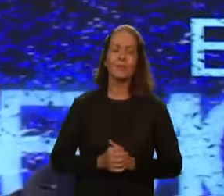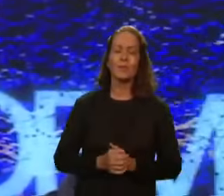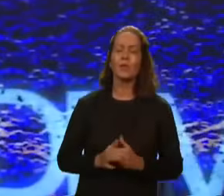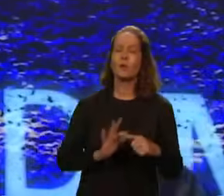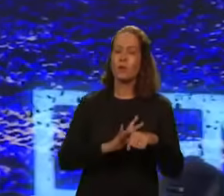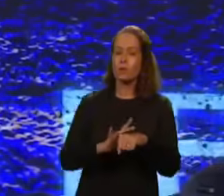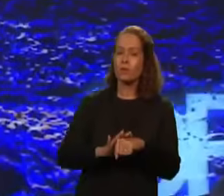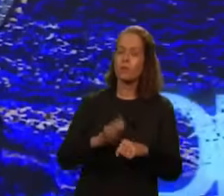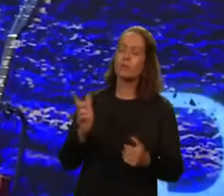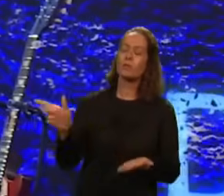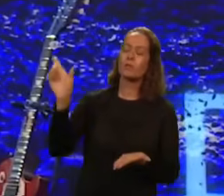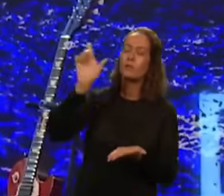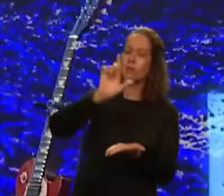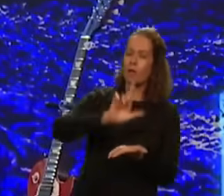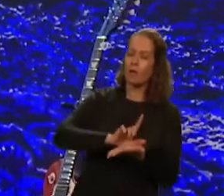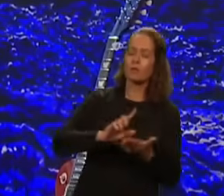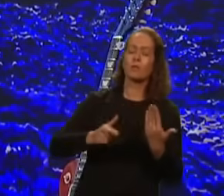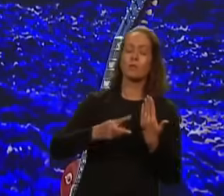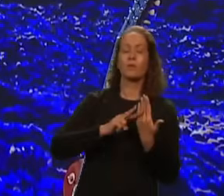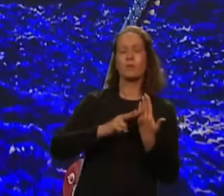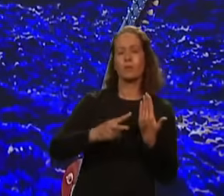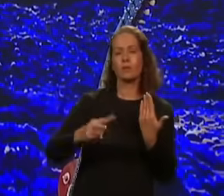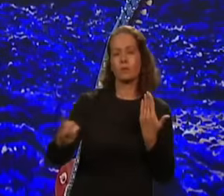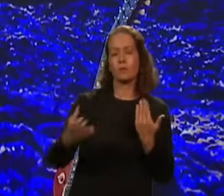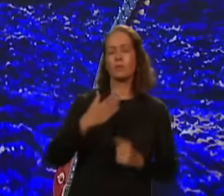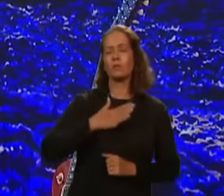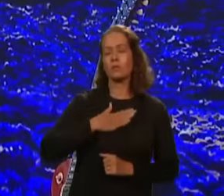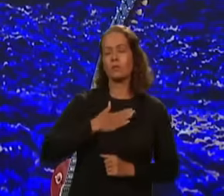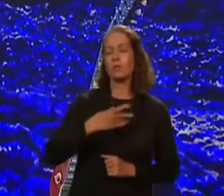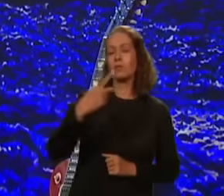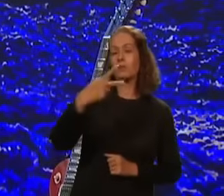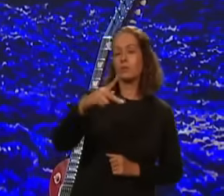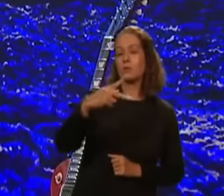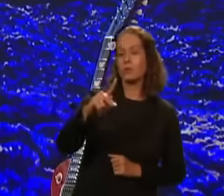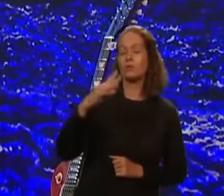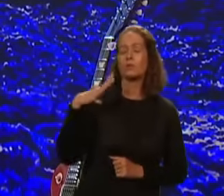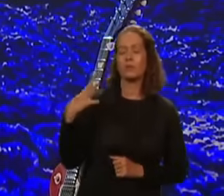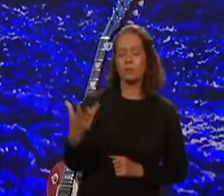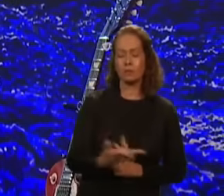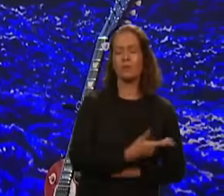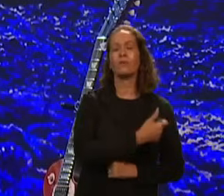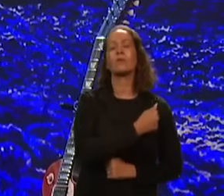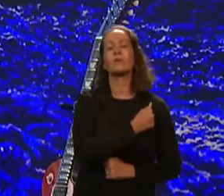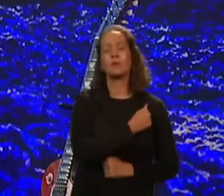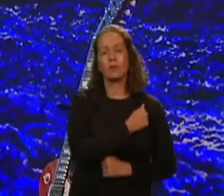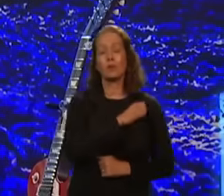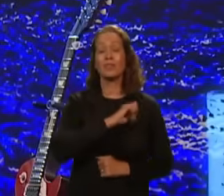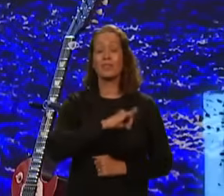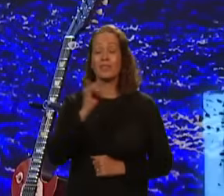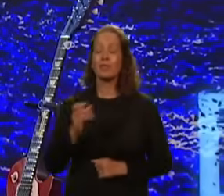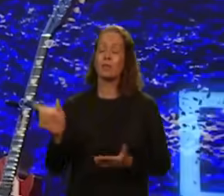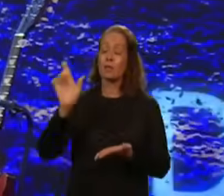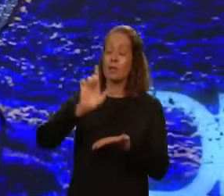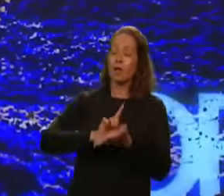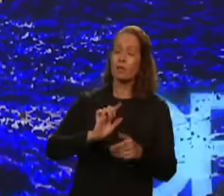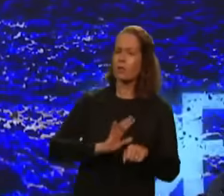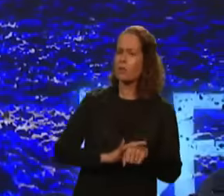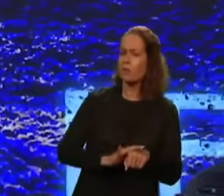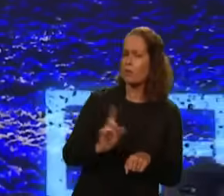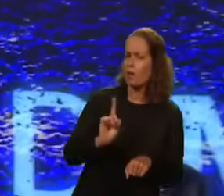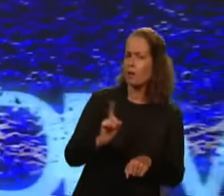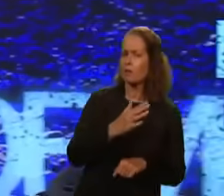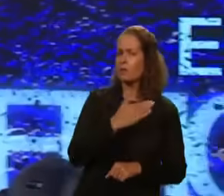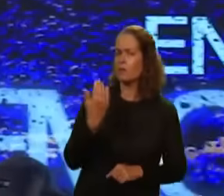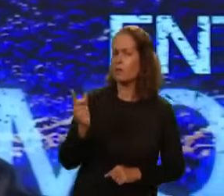teve diretamente consequência na minha e na sua salvação. Se Lázaro não fica doente e não